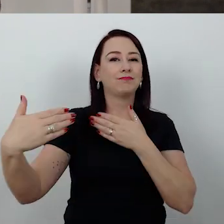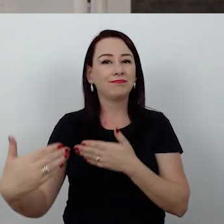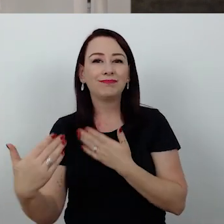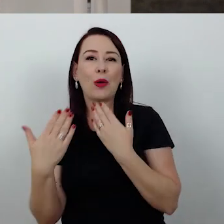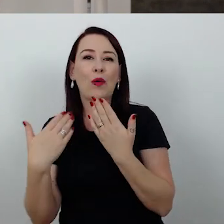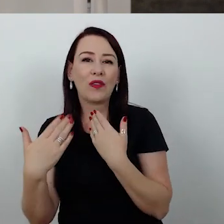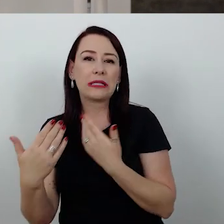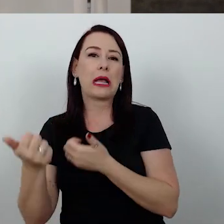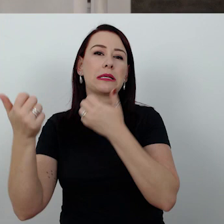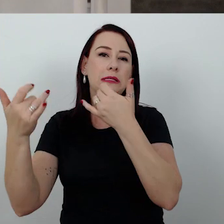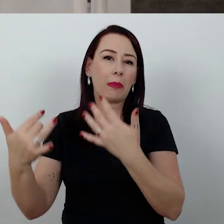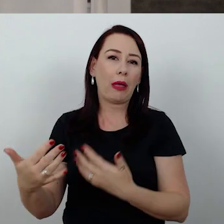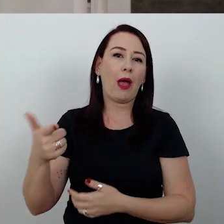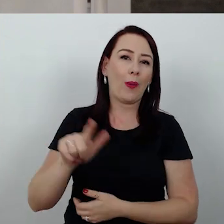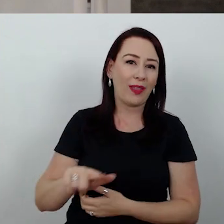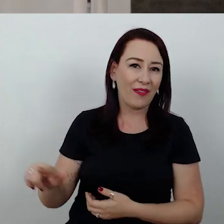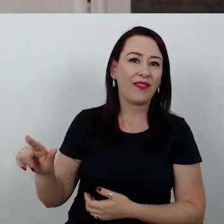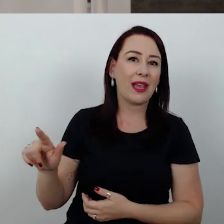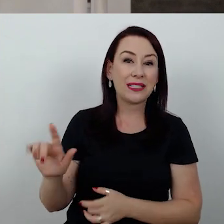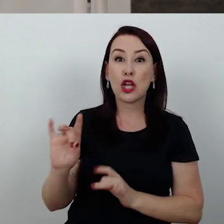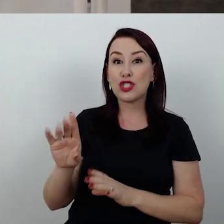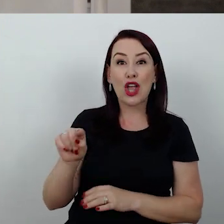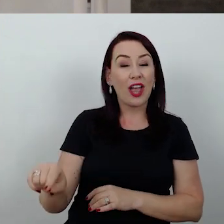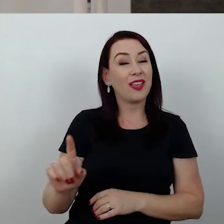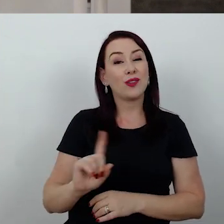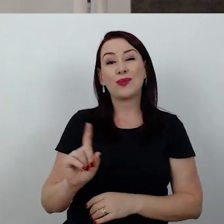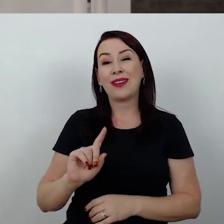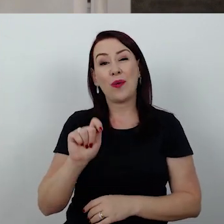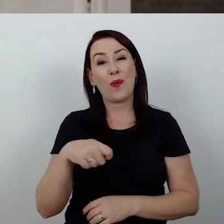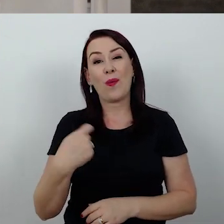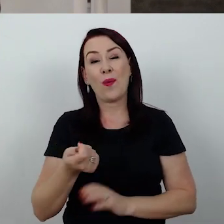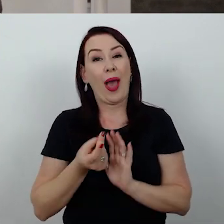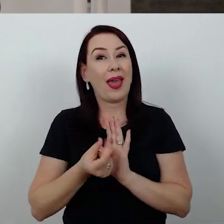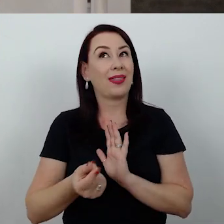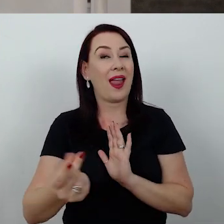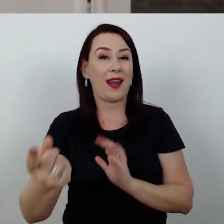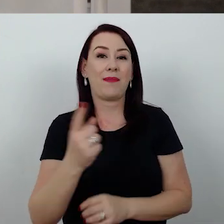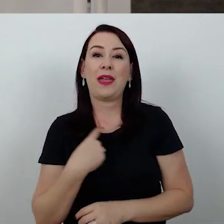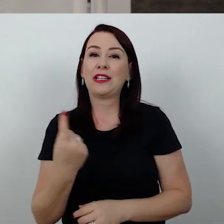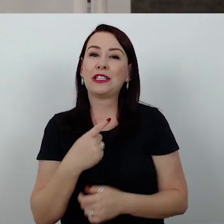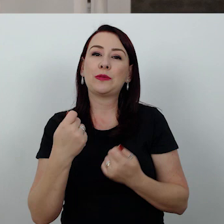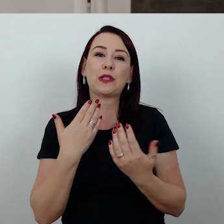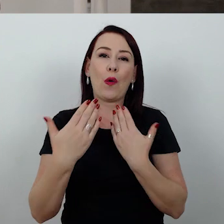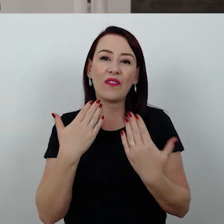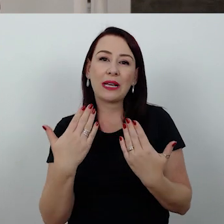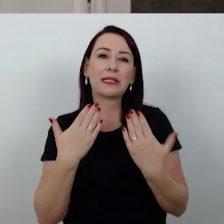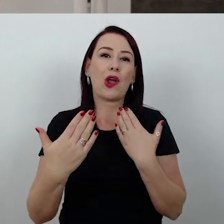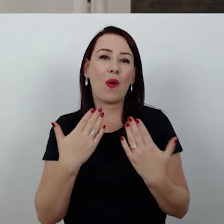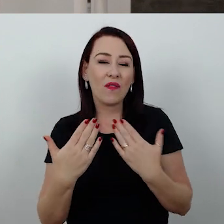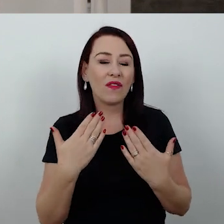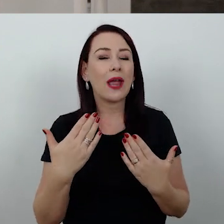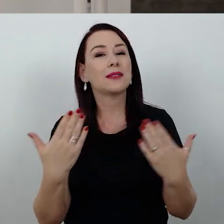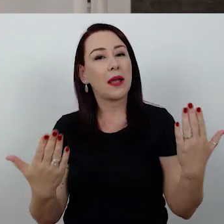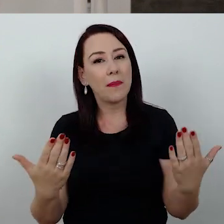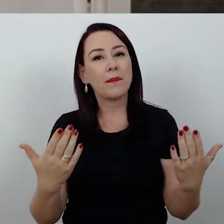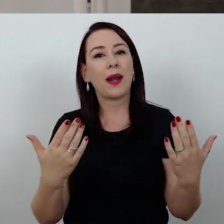e explicar o trabalho de novo. Mas, para além disso, eu acho que é eternamente essa conversa para poder